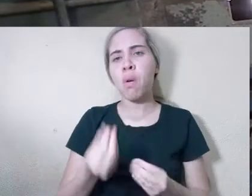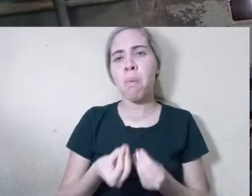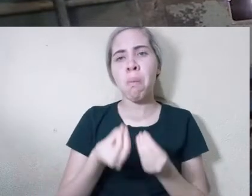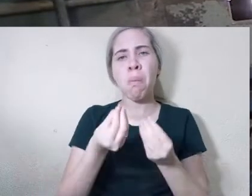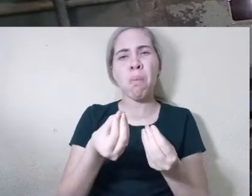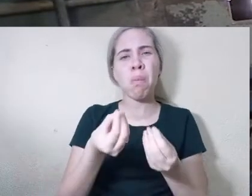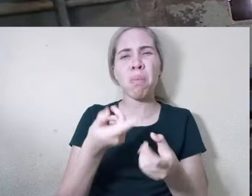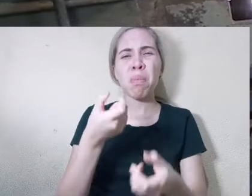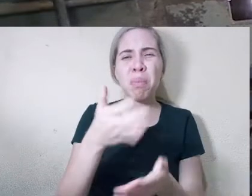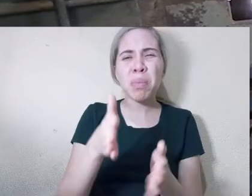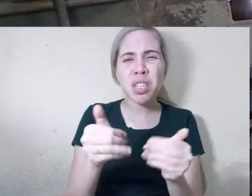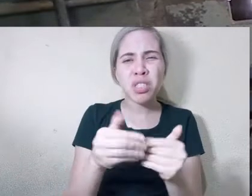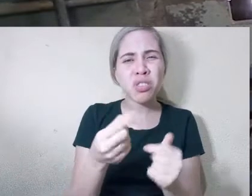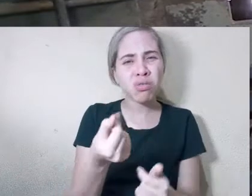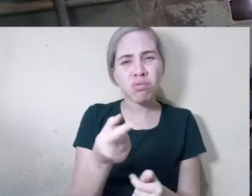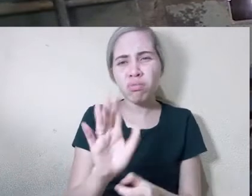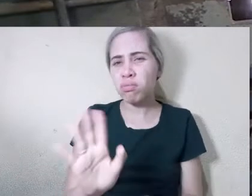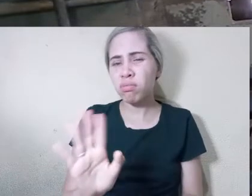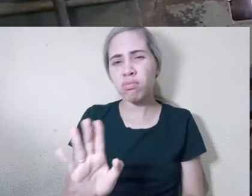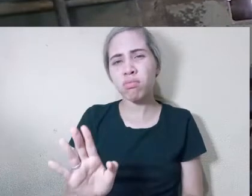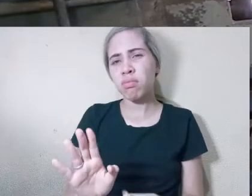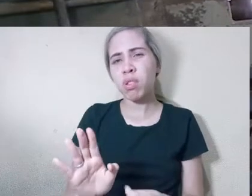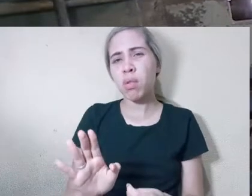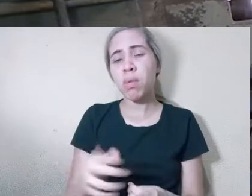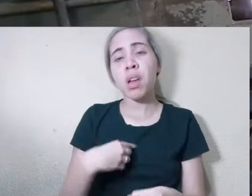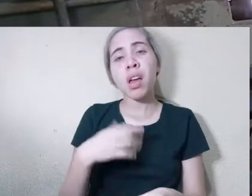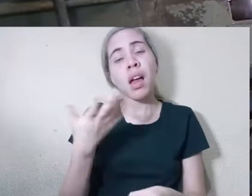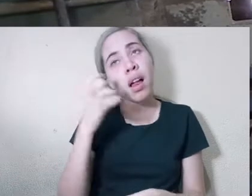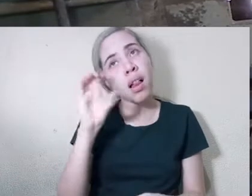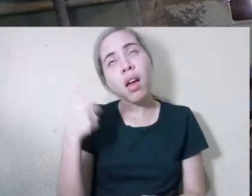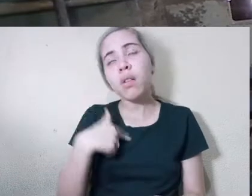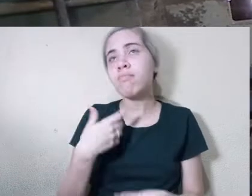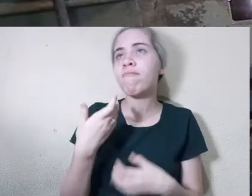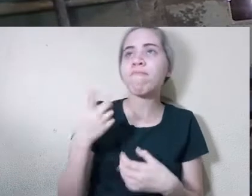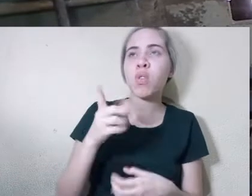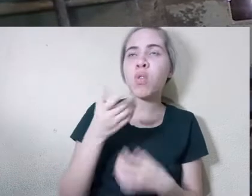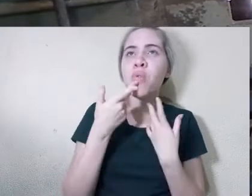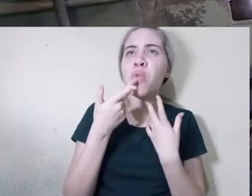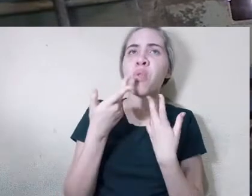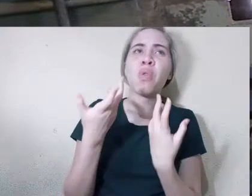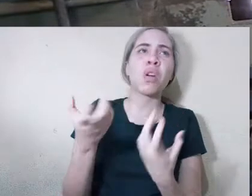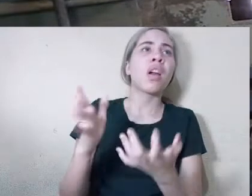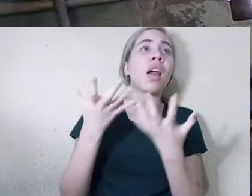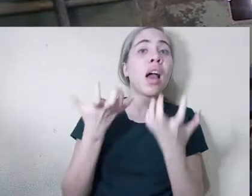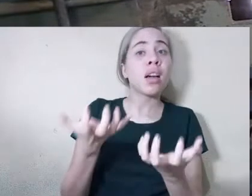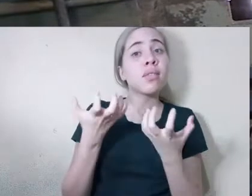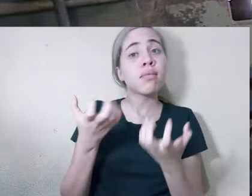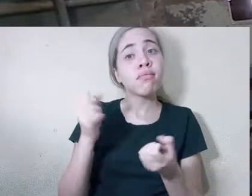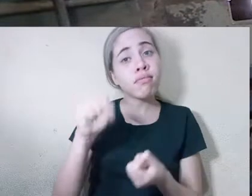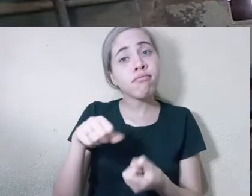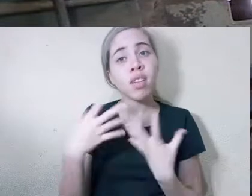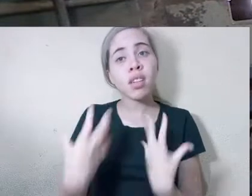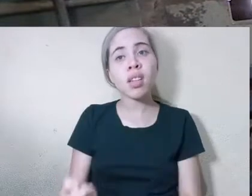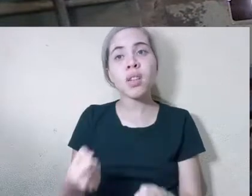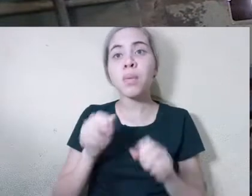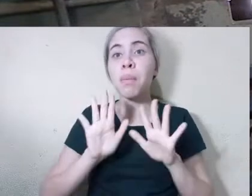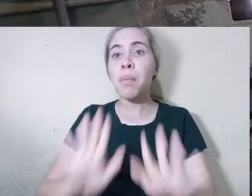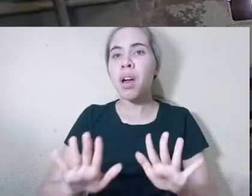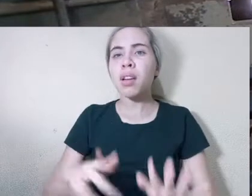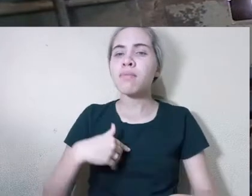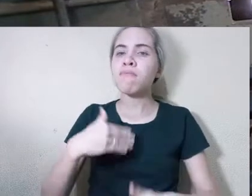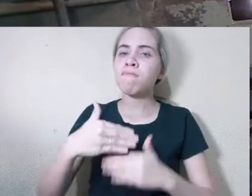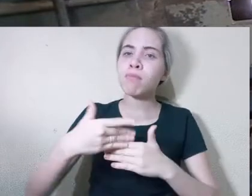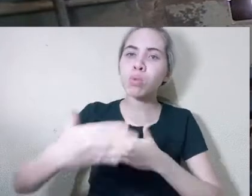centavo. Aí não teve como recusar. Não tinha como recusar, realmente. Legal, muito bom isso. E aí de lá pra cá foi